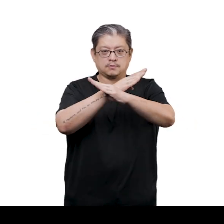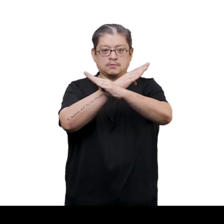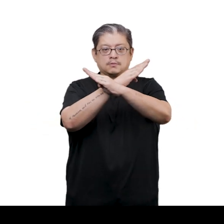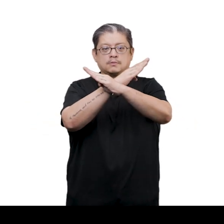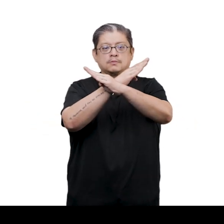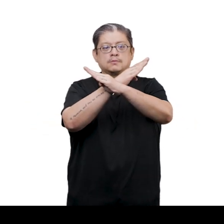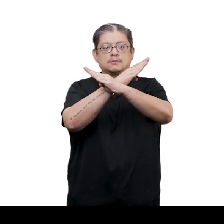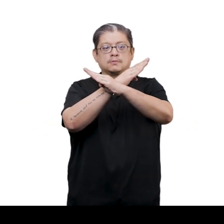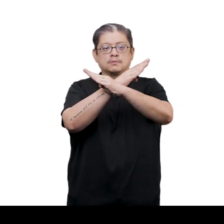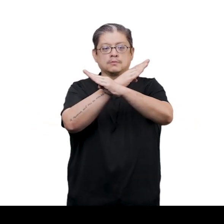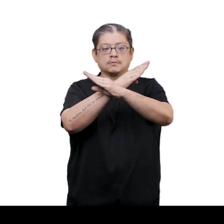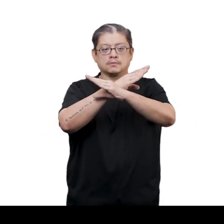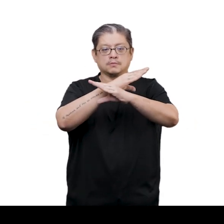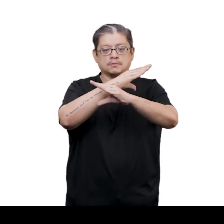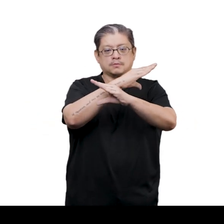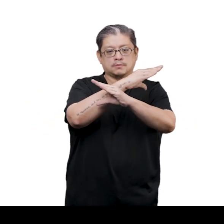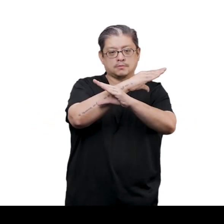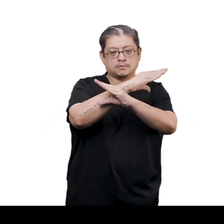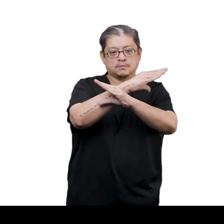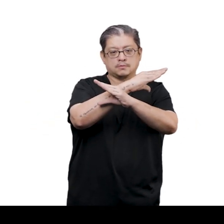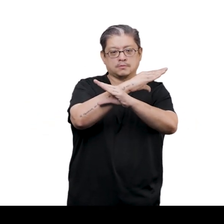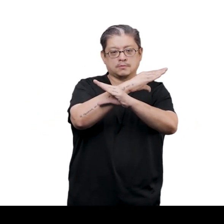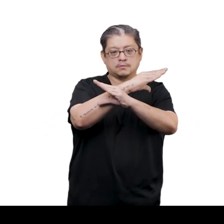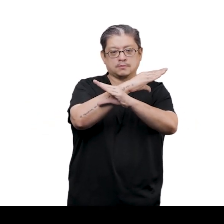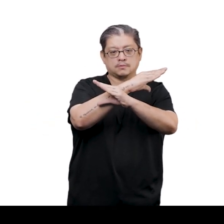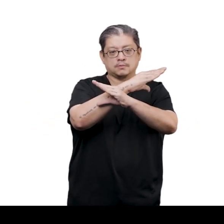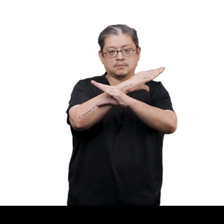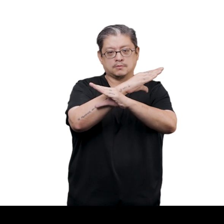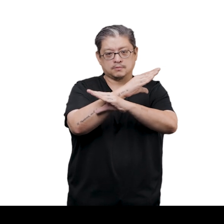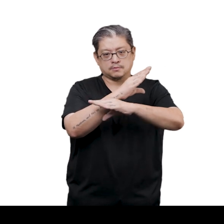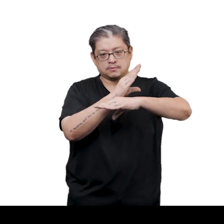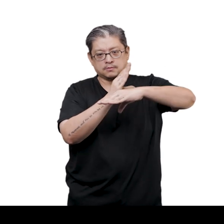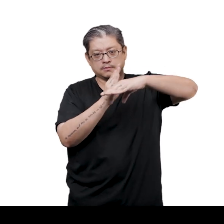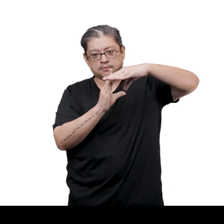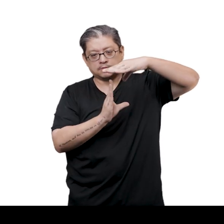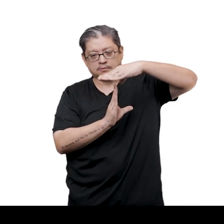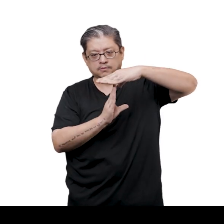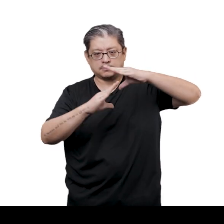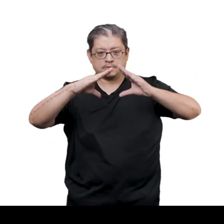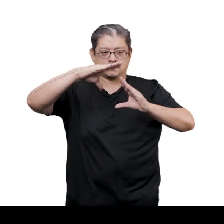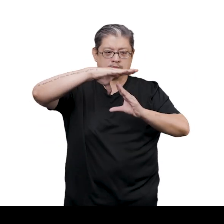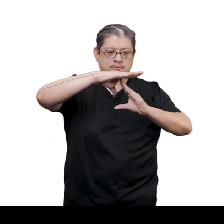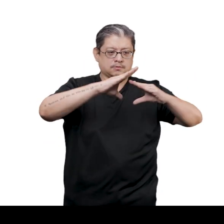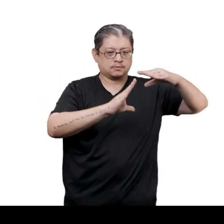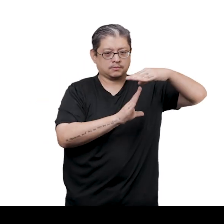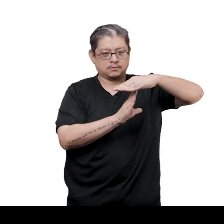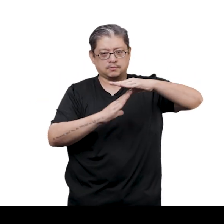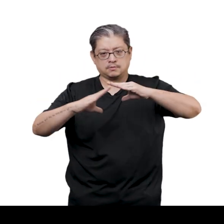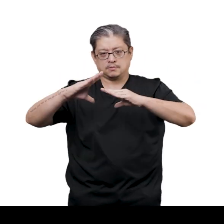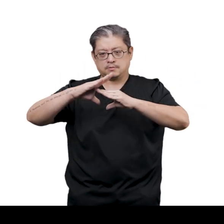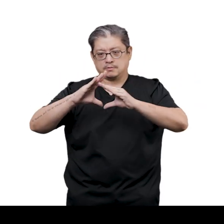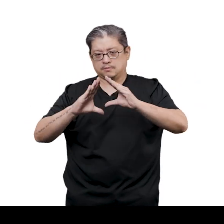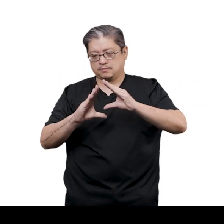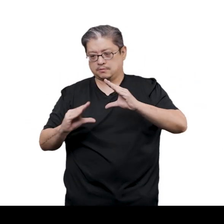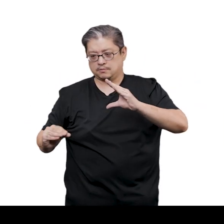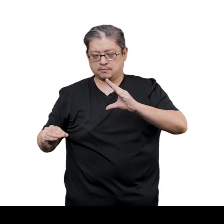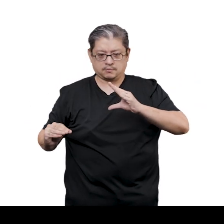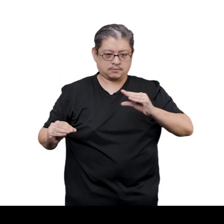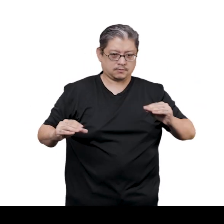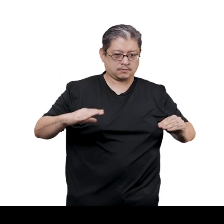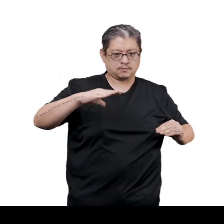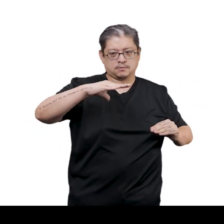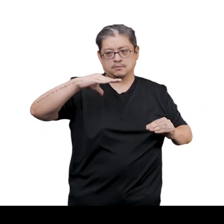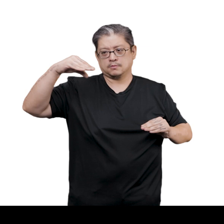e cruzando-se na região central. Um pouco abaixo do meio, eles se dispersam novamente, projetando-se